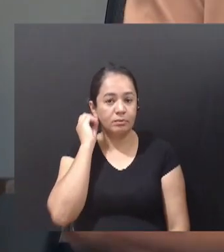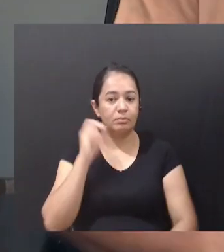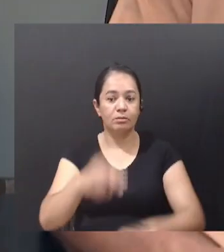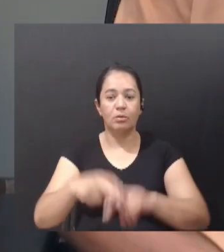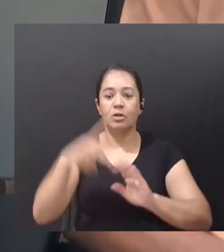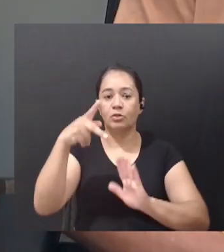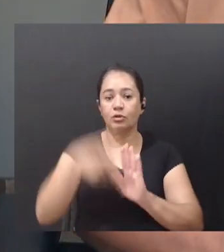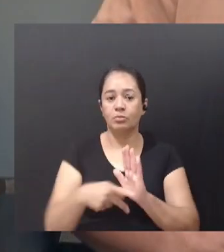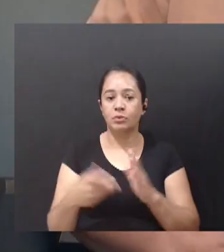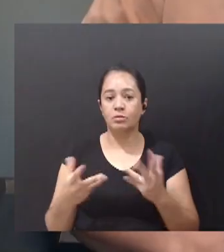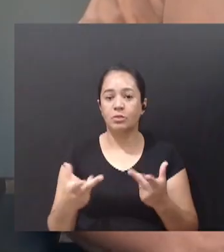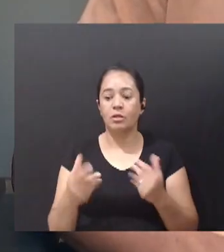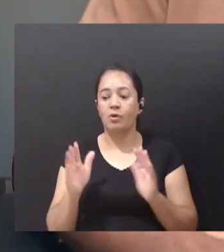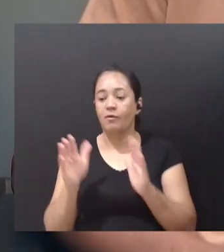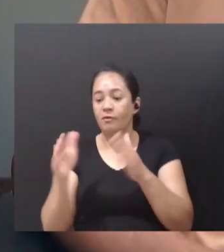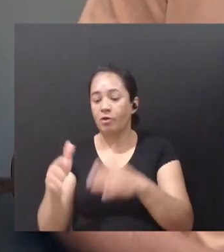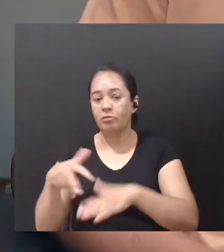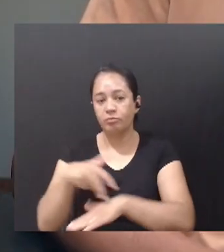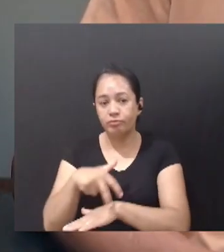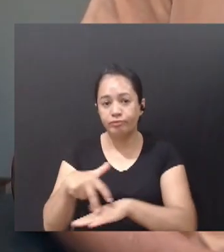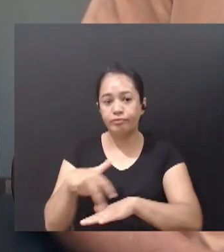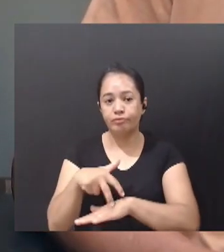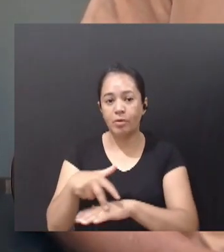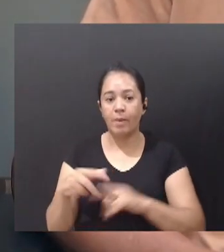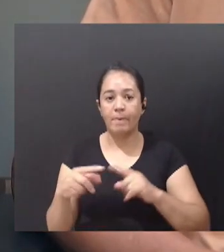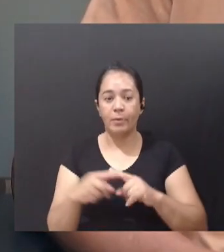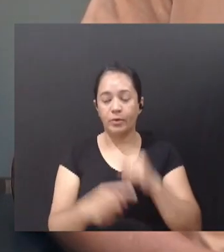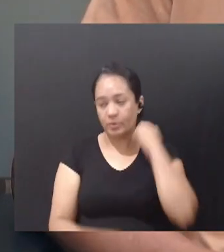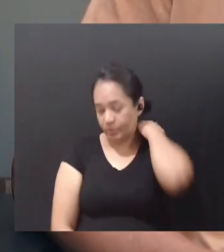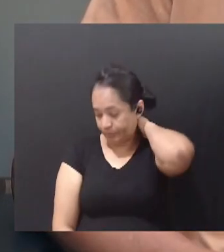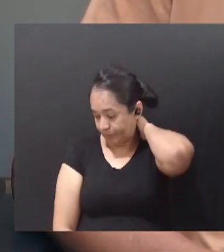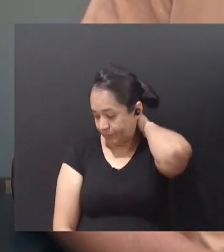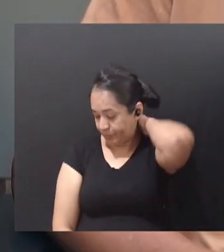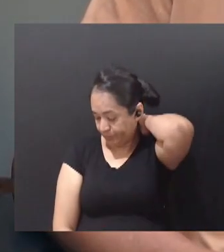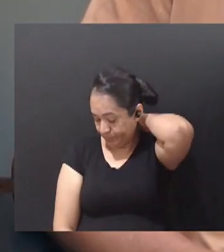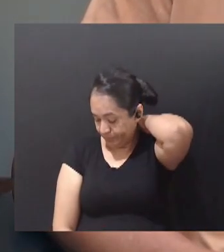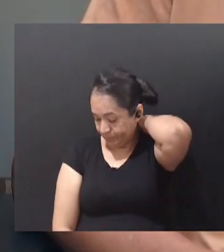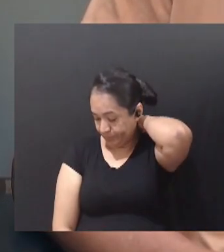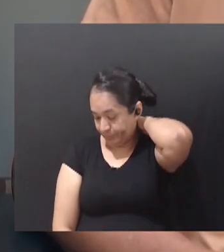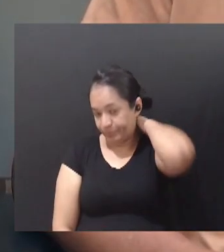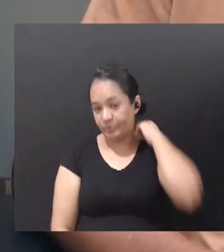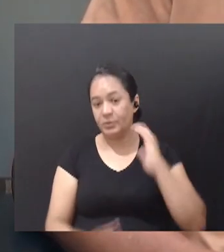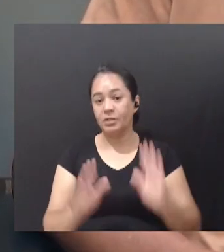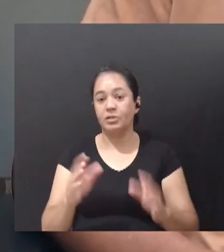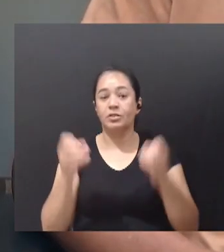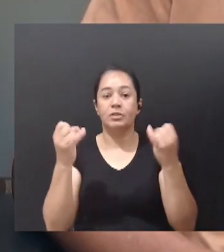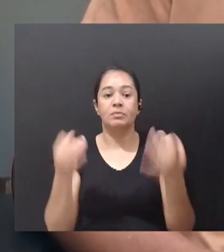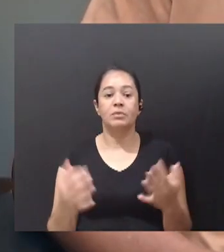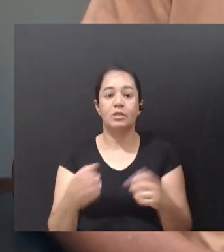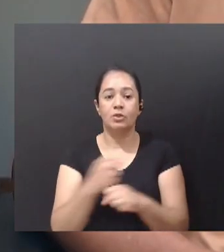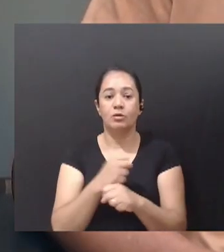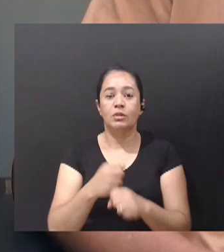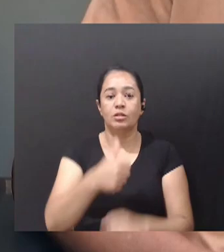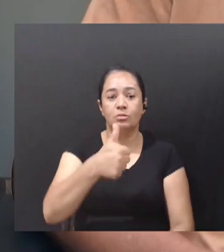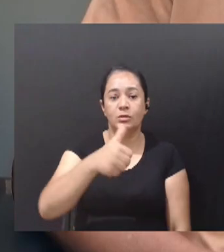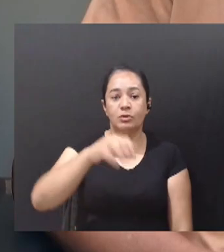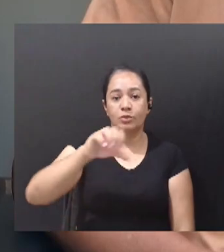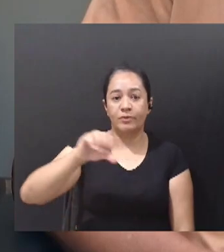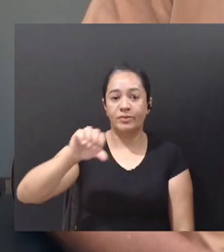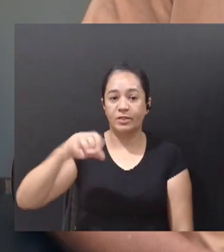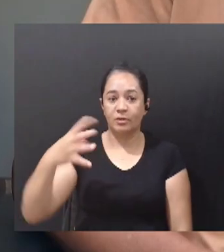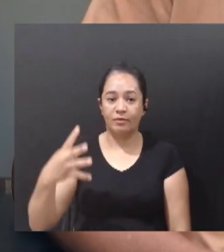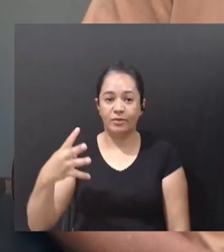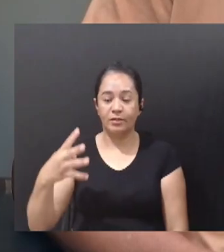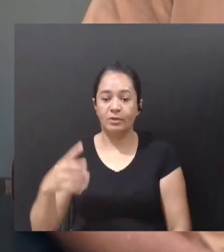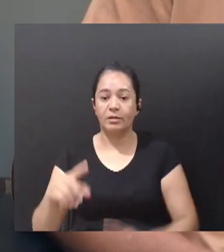ao hip hop, né? Porque, como eu disse, a gente vem desde 94 e a gente nunca teve